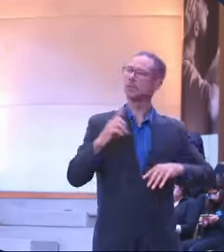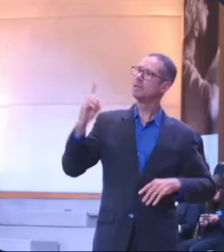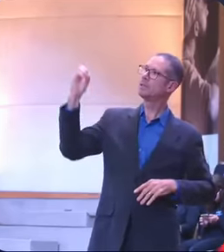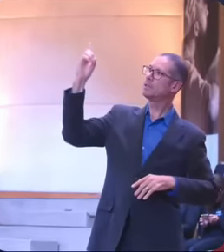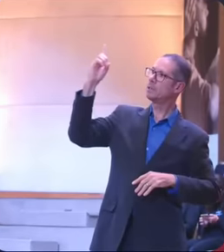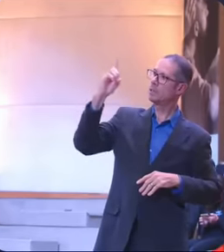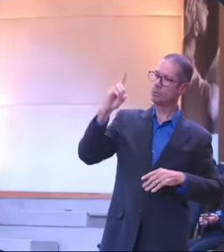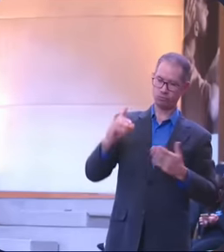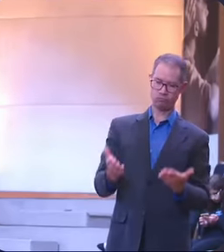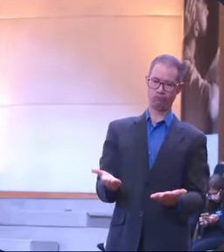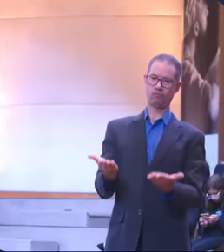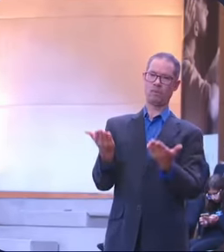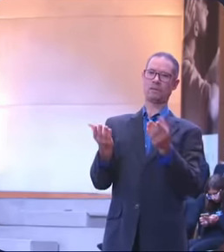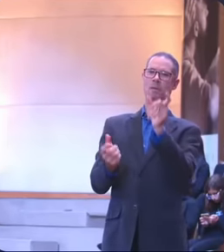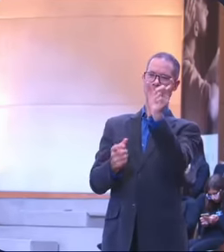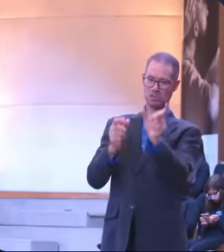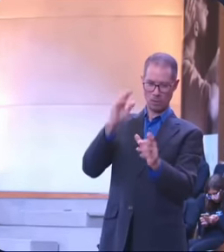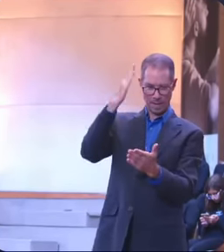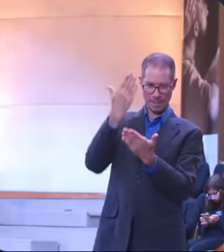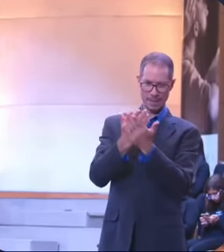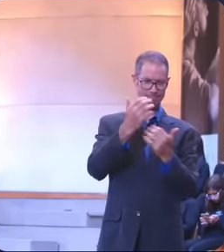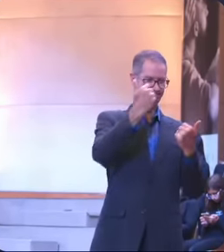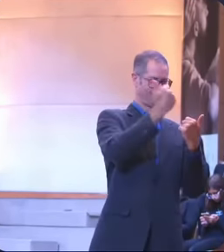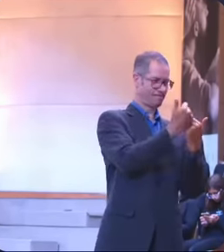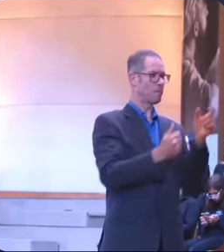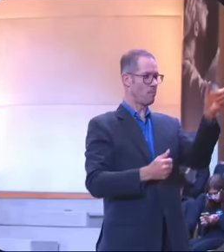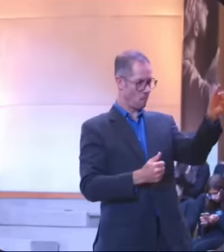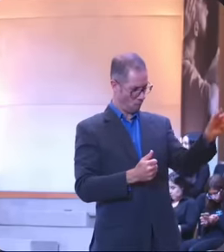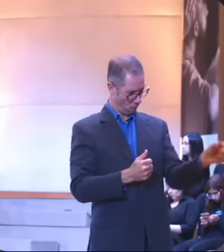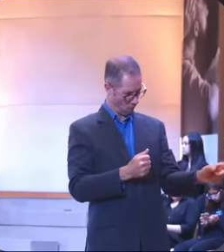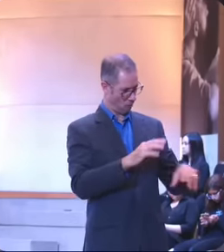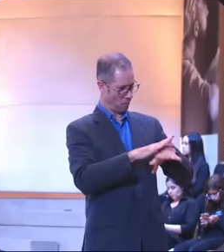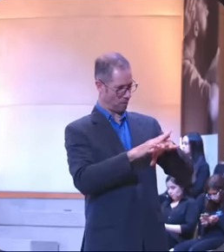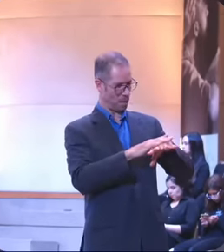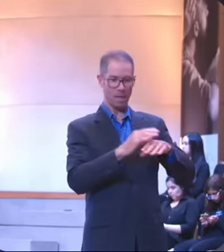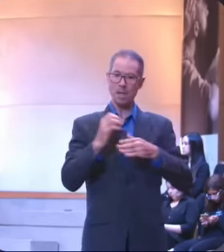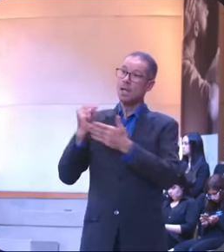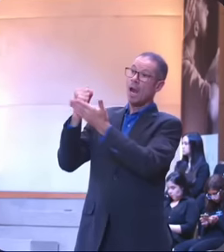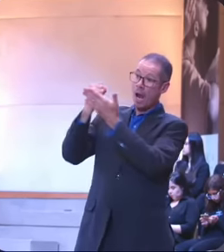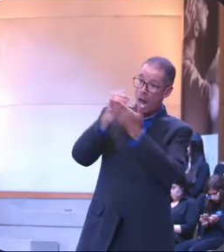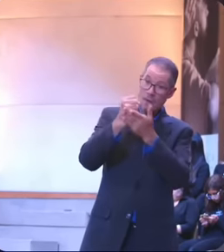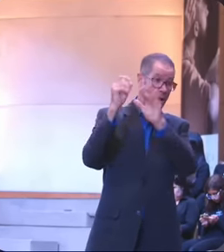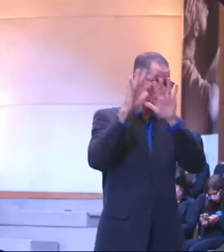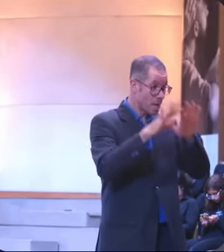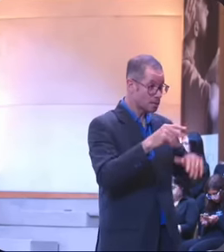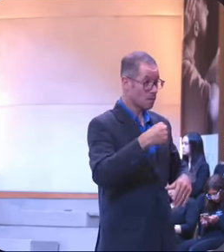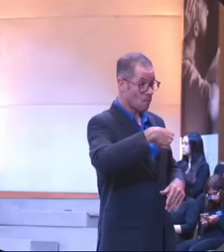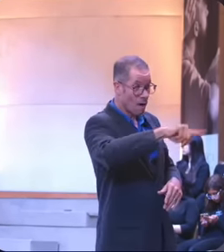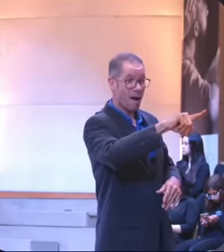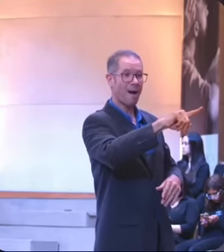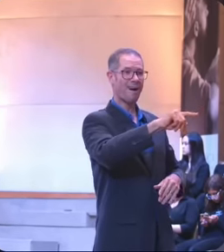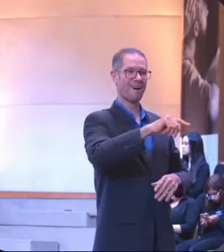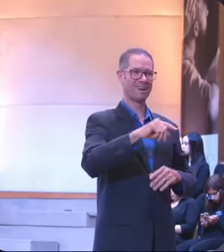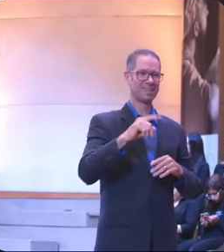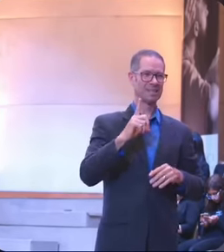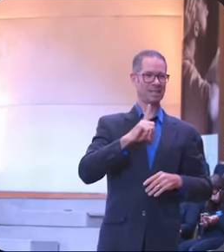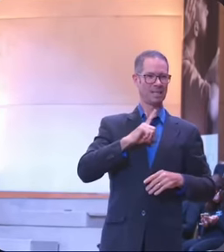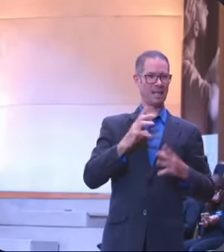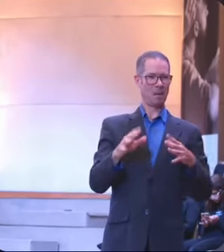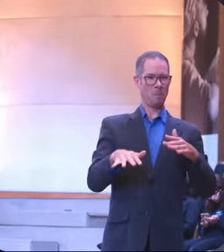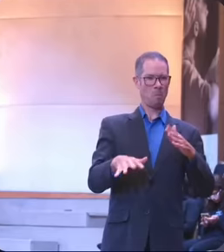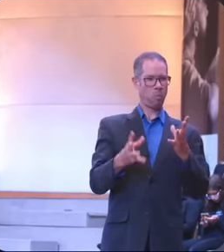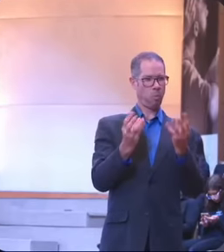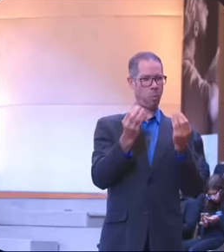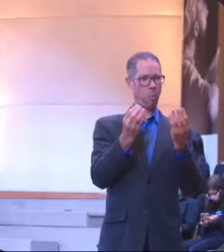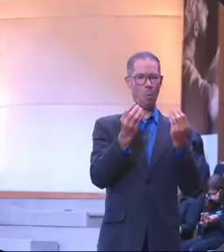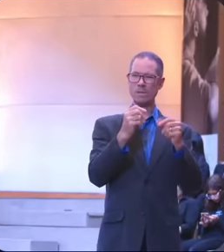levanta pessoas que podem crer por ele. E diz: leva lá essa bênção. Tem muita coisa que